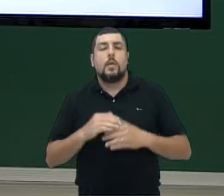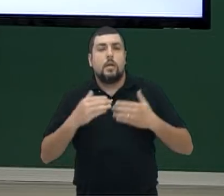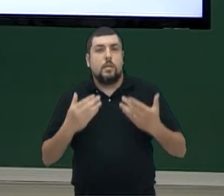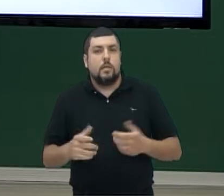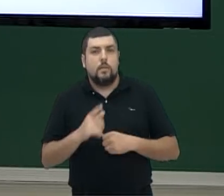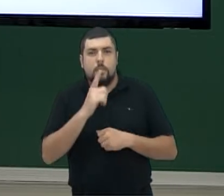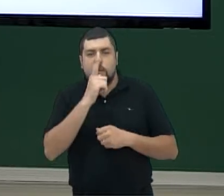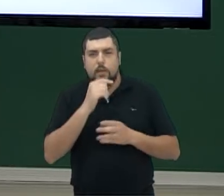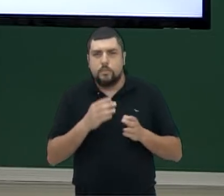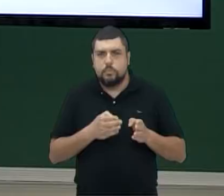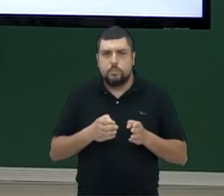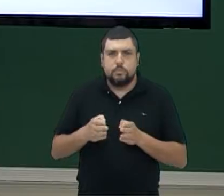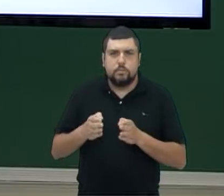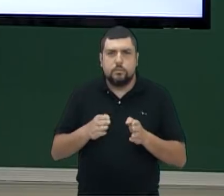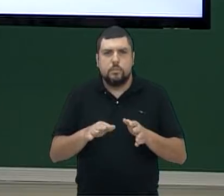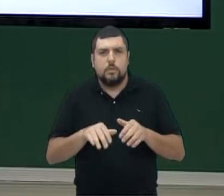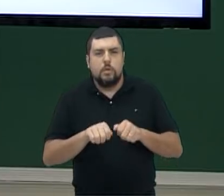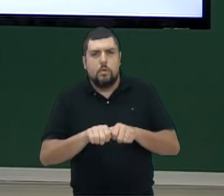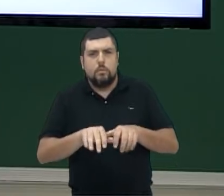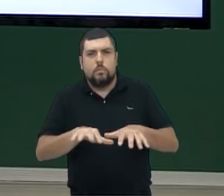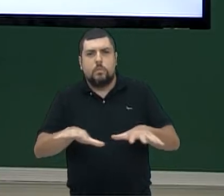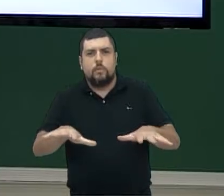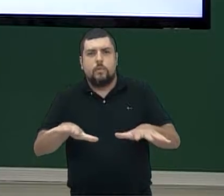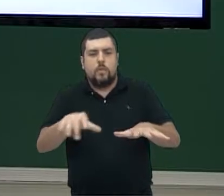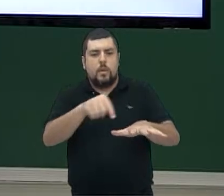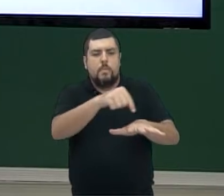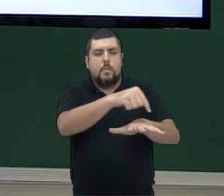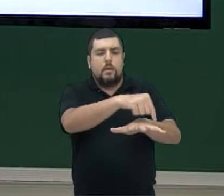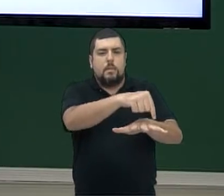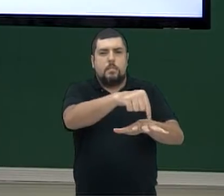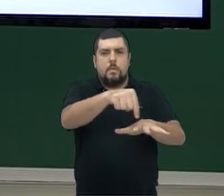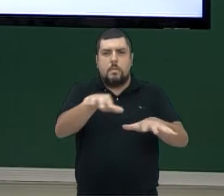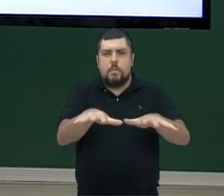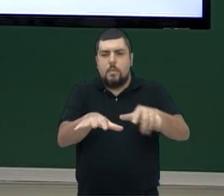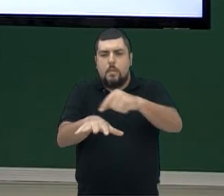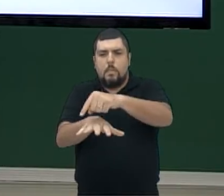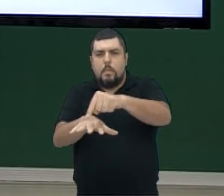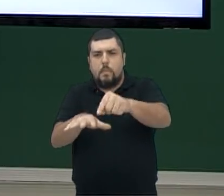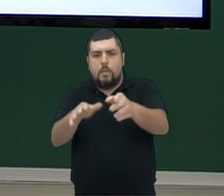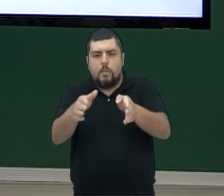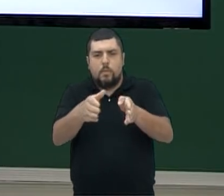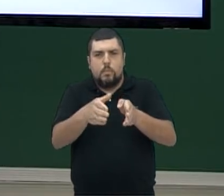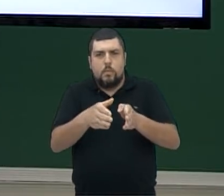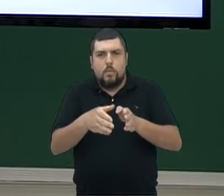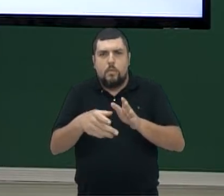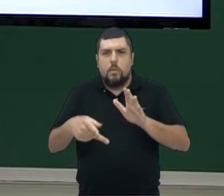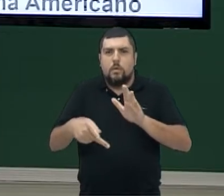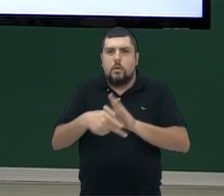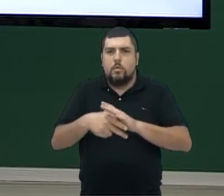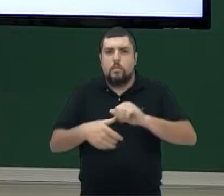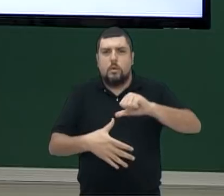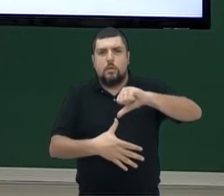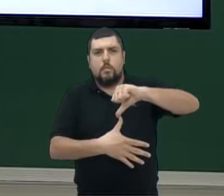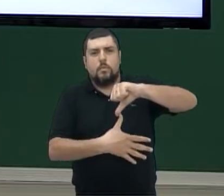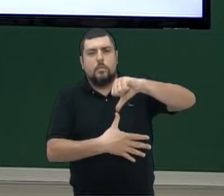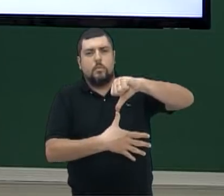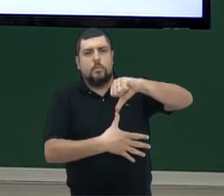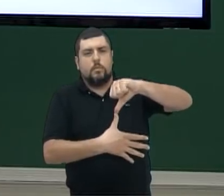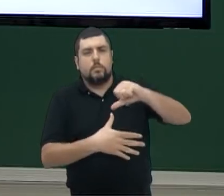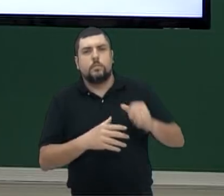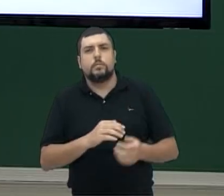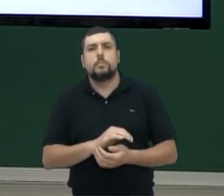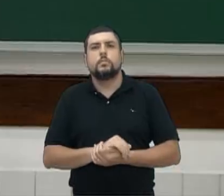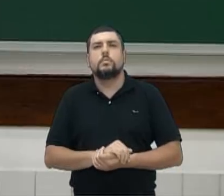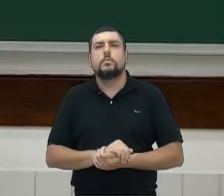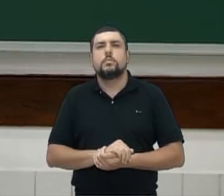dos principais rios que integram a rede de drenagem da América do Sul. E agora